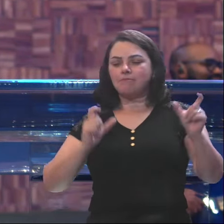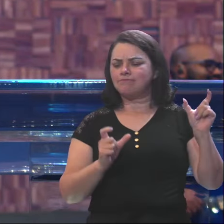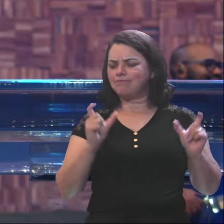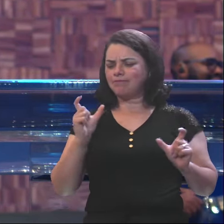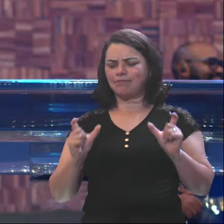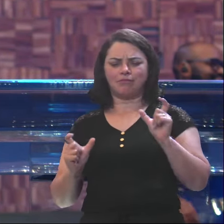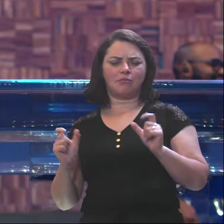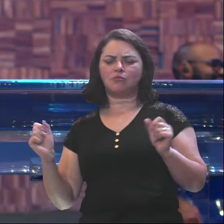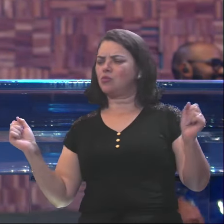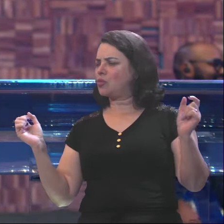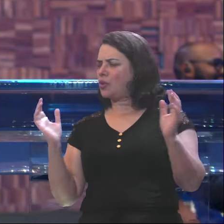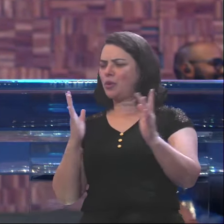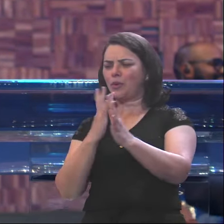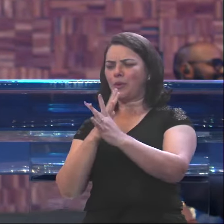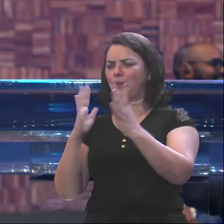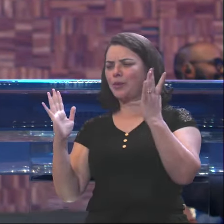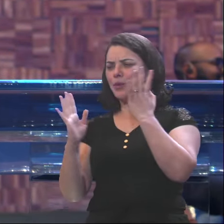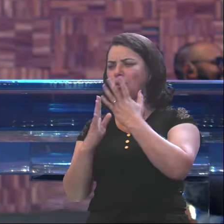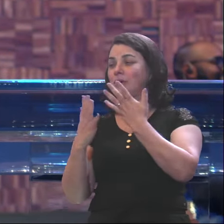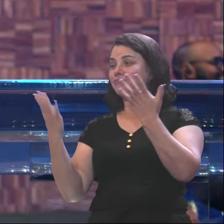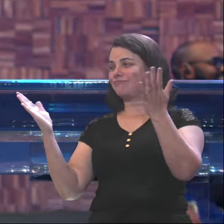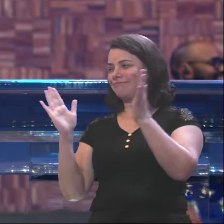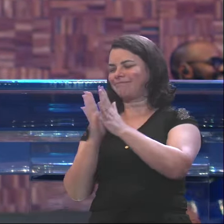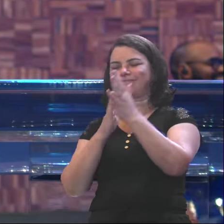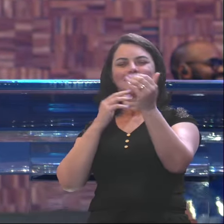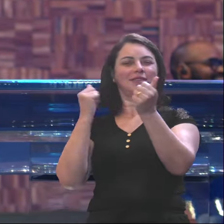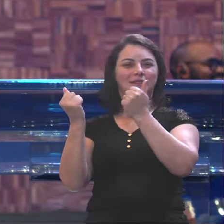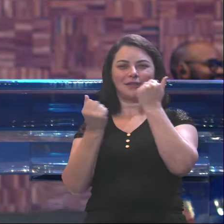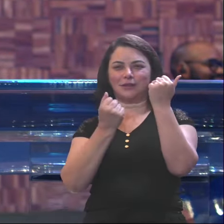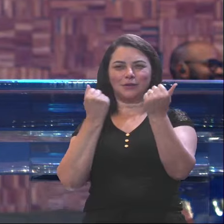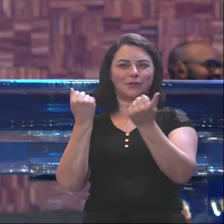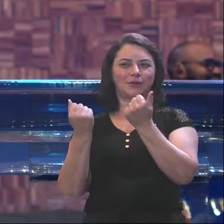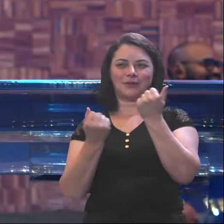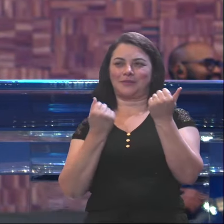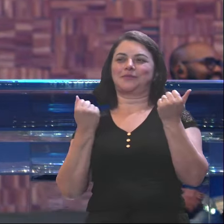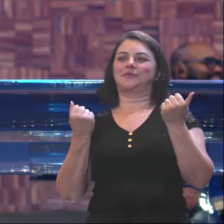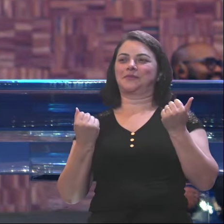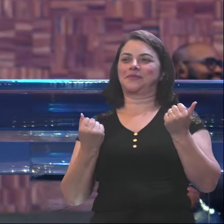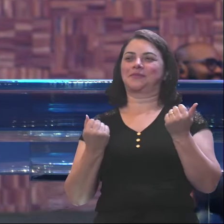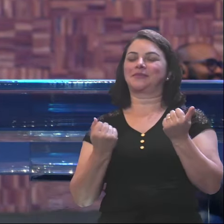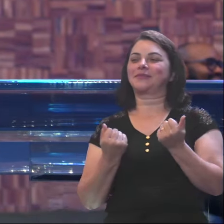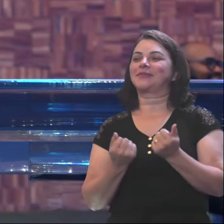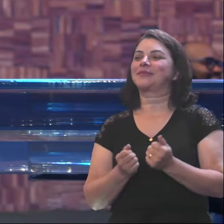Aleluia, aleluia, aleluia, aleluia. Venha, venha, venha, venha.